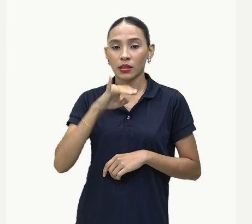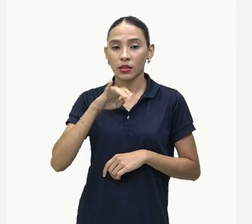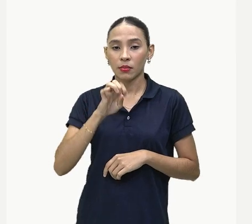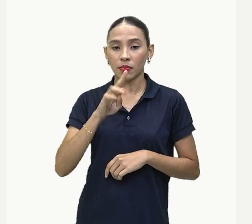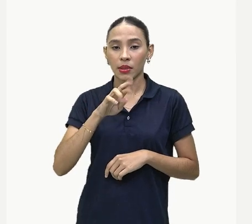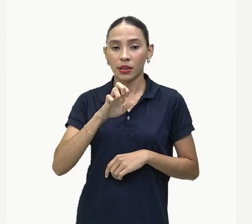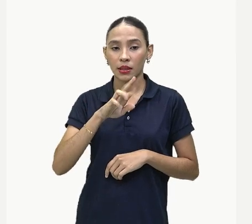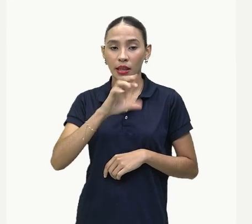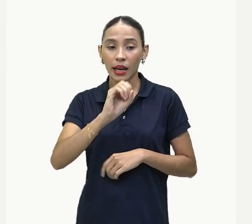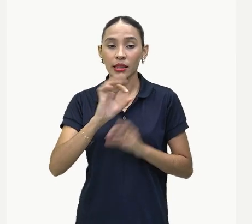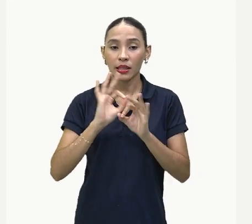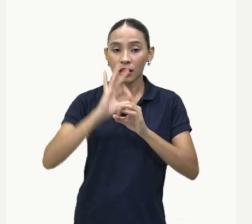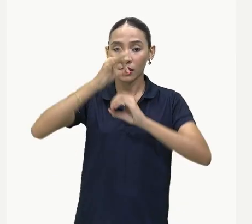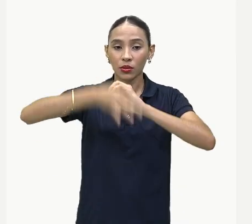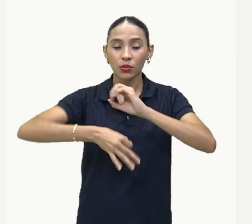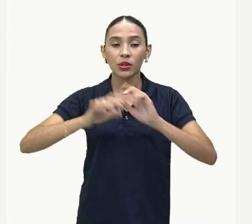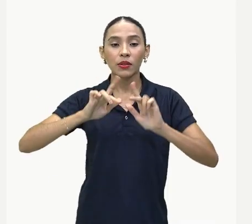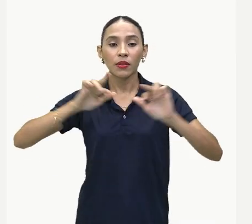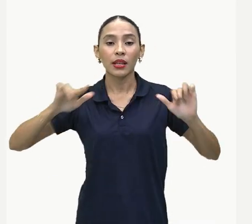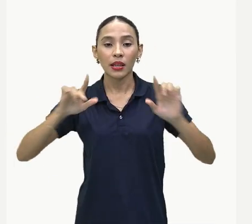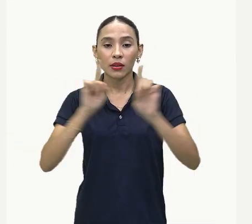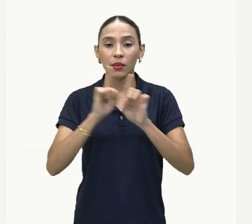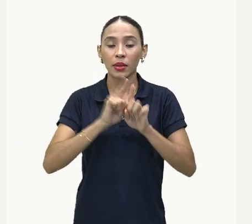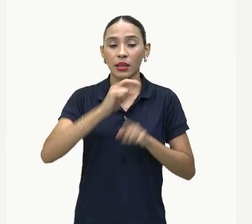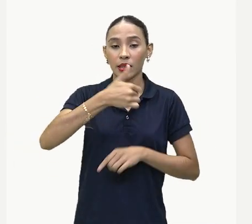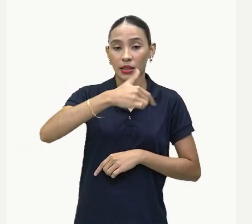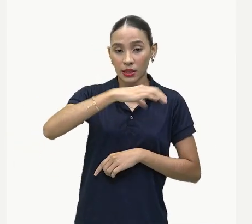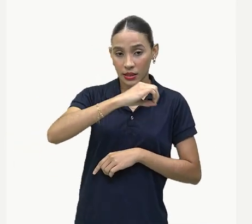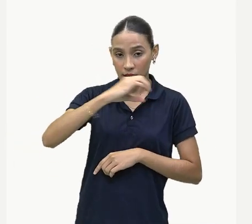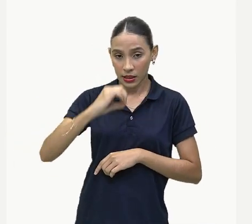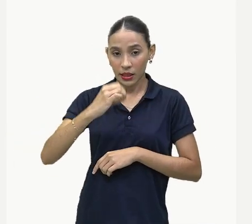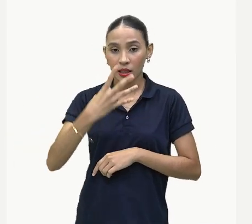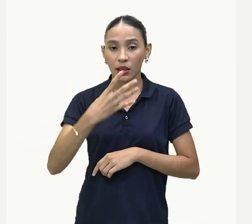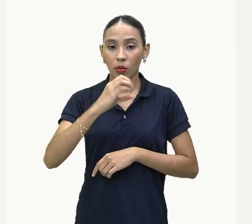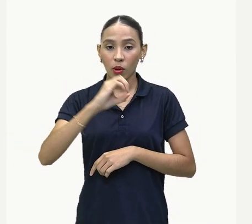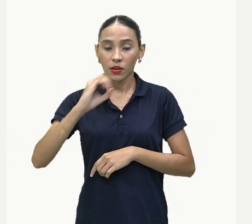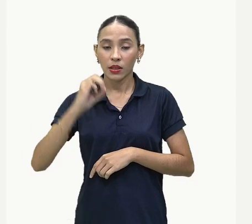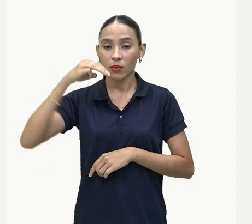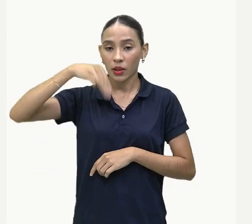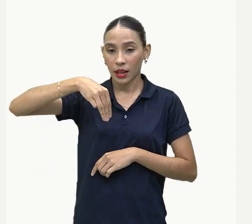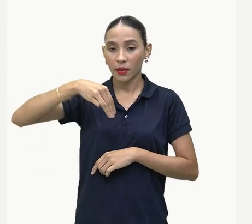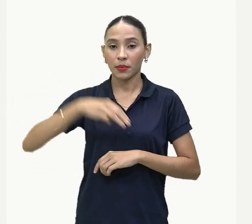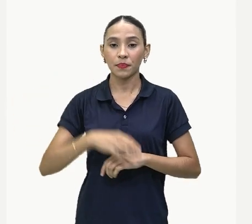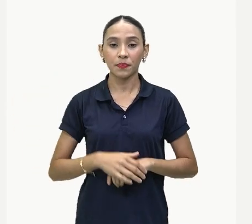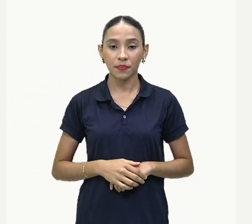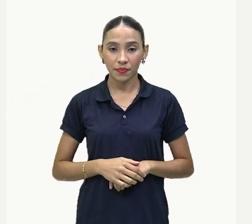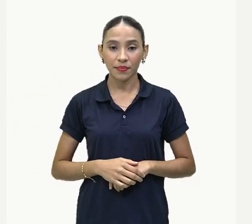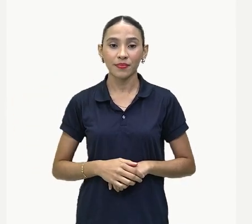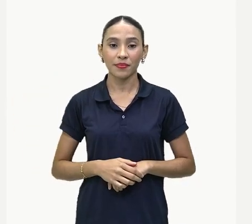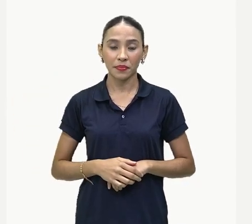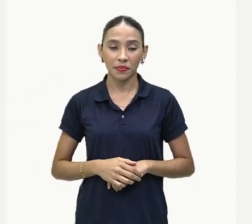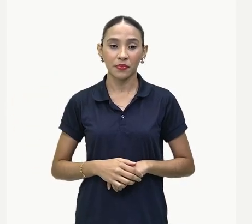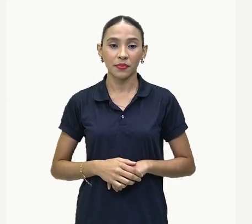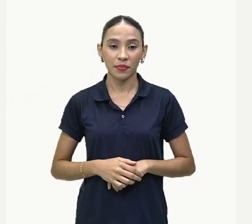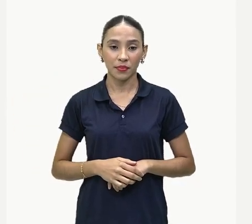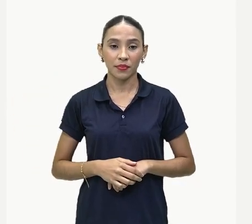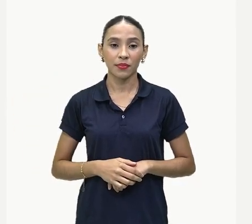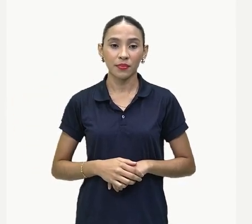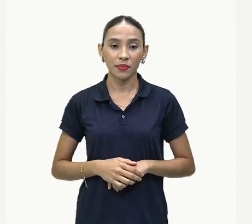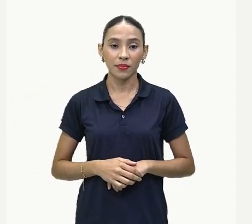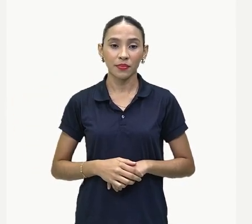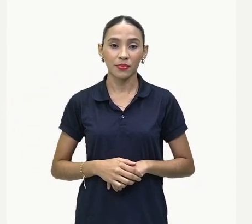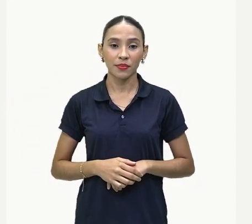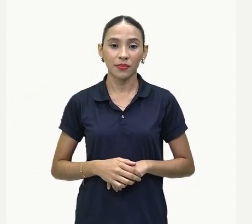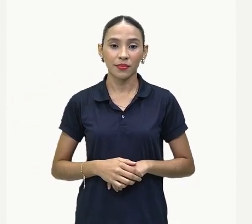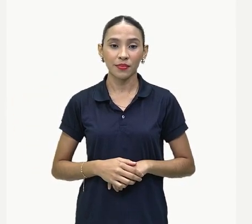sedimentares e altitudes variando entre 100 e 400 metros.